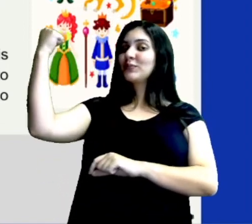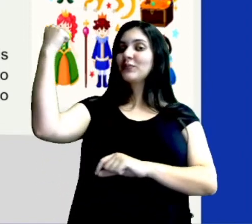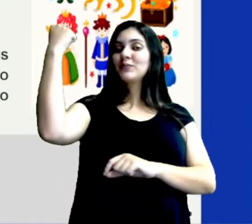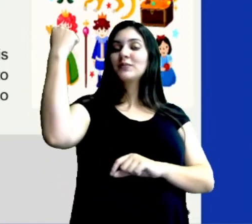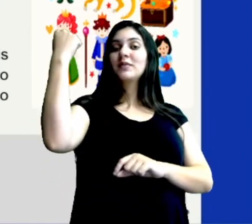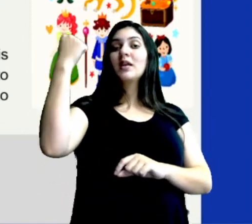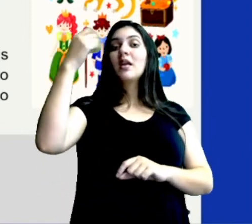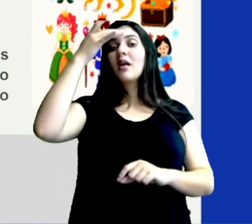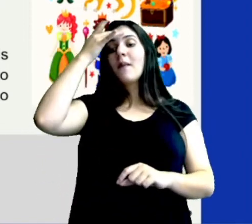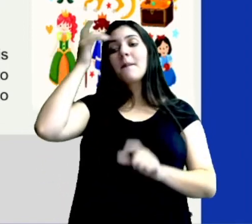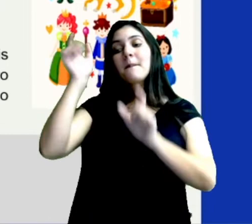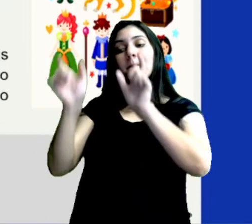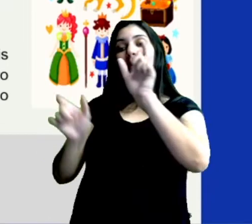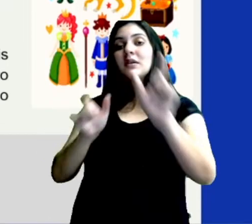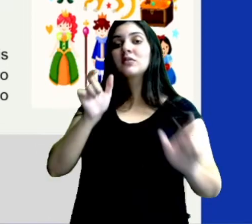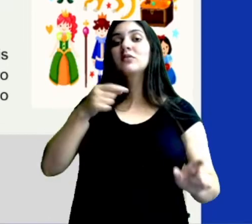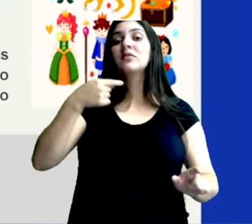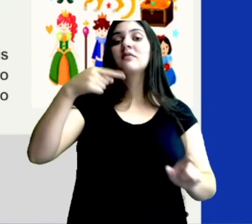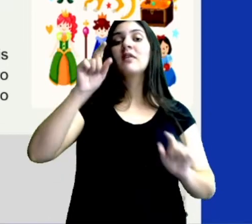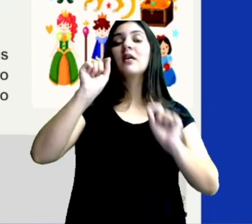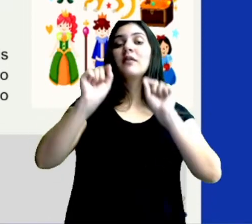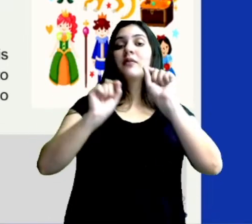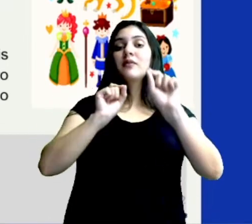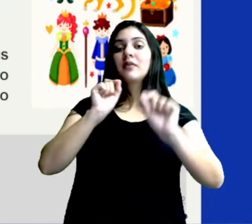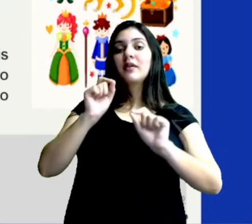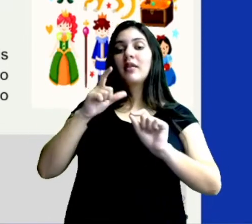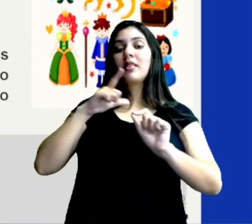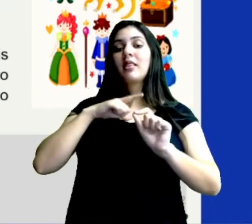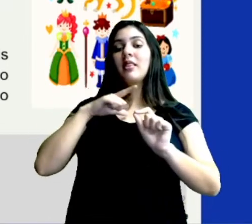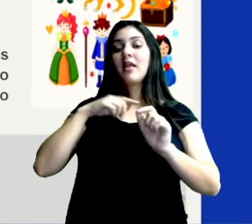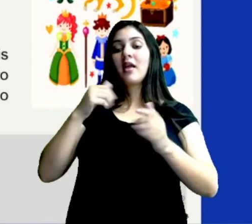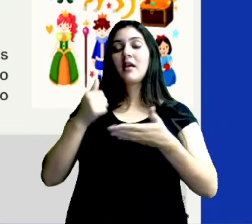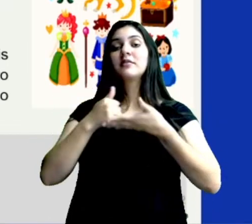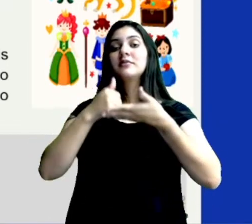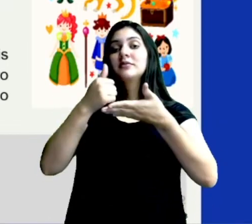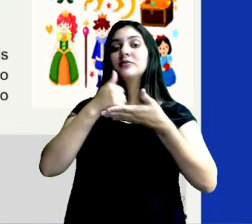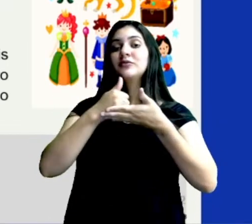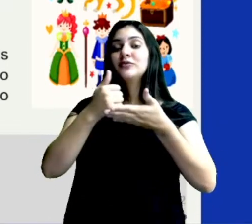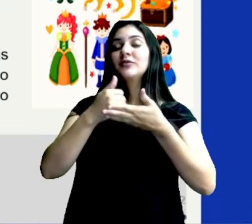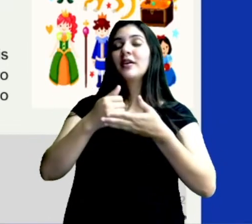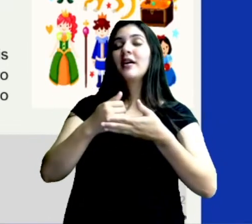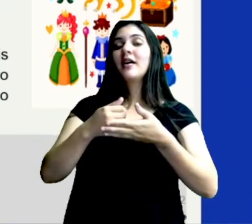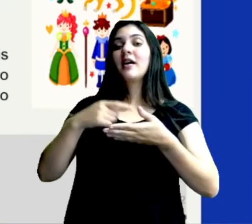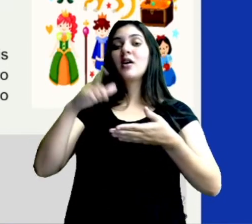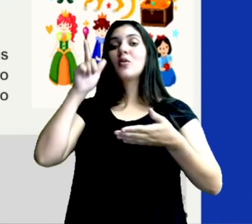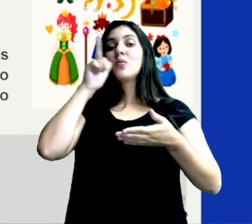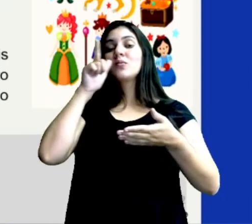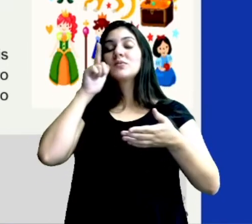personagem que vai restabelecer a situação inicial de paz.